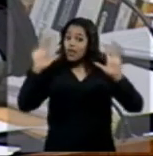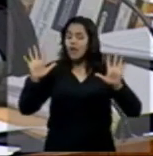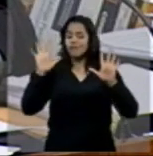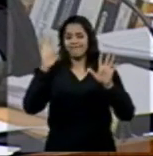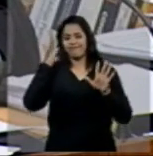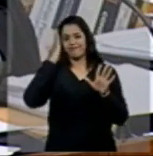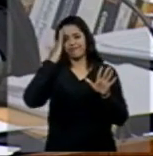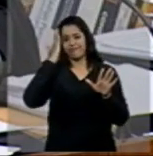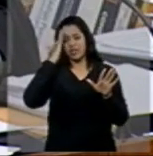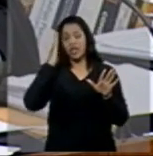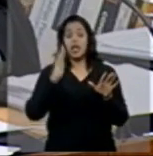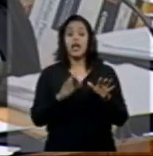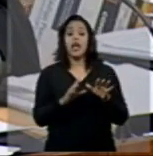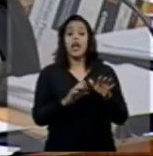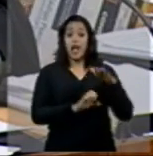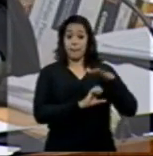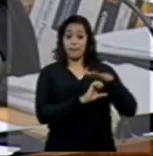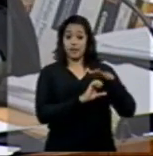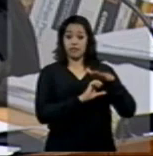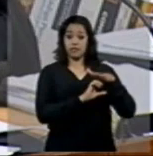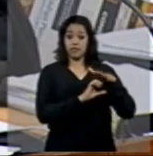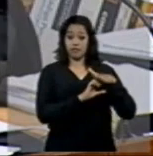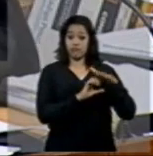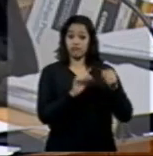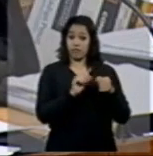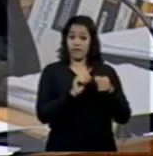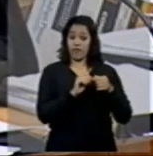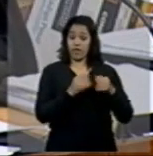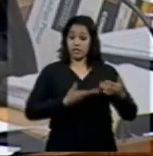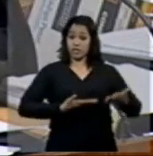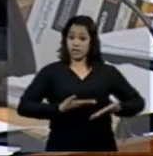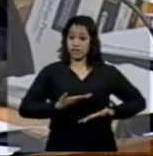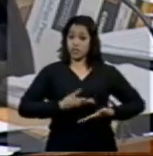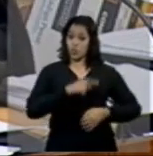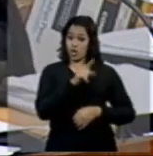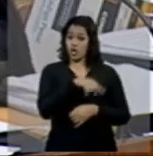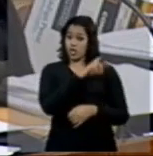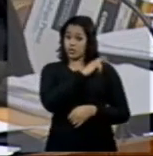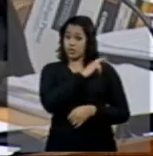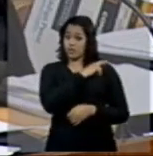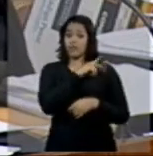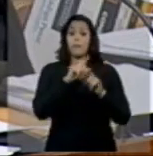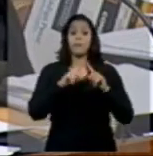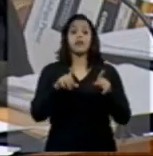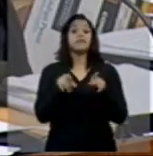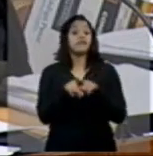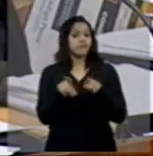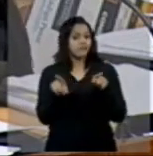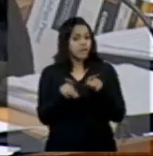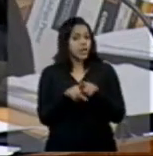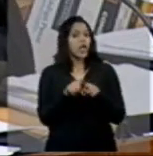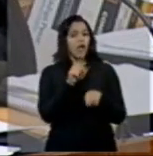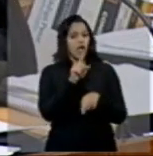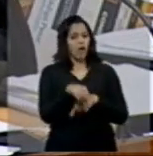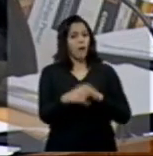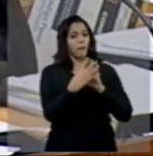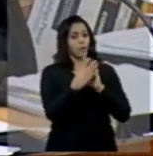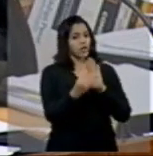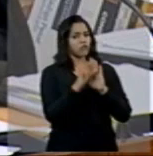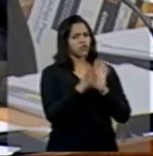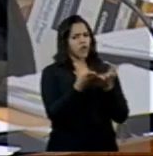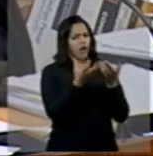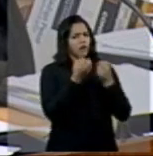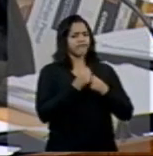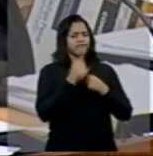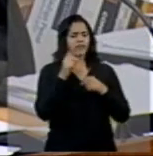a prestadora de serviços é a responsável, mas subsidiariamente, como também, diga-se de passagem, é um modelo que foi adotado